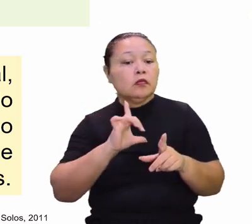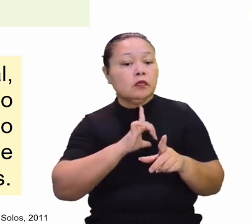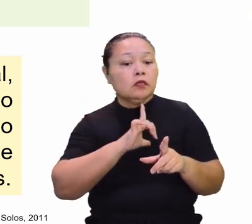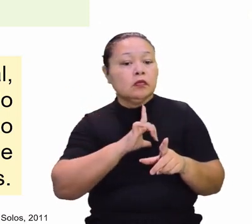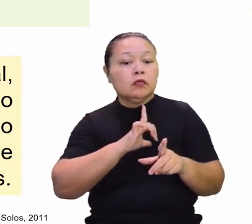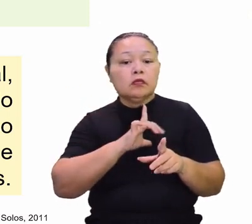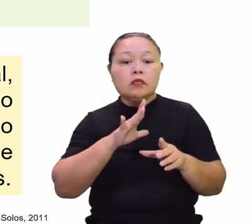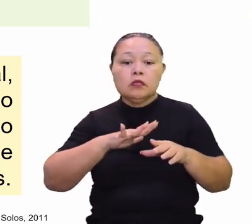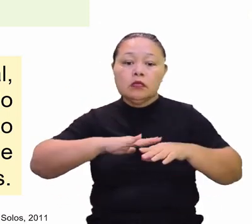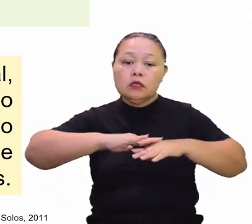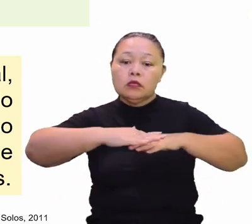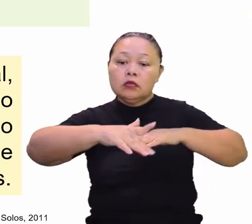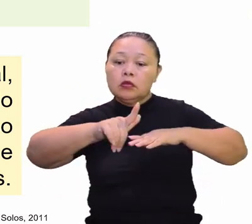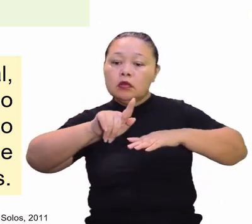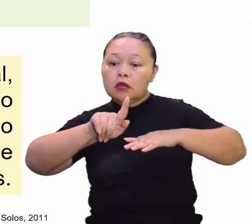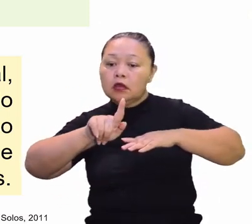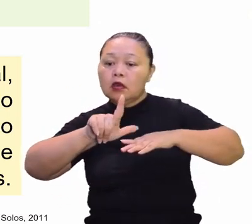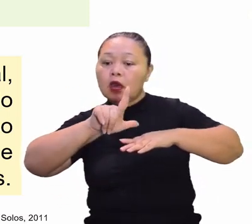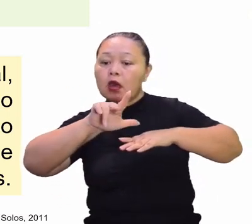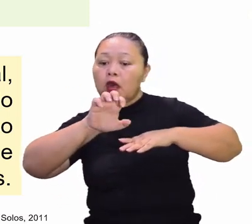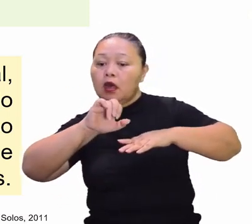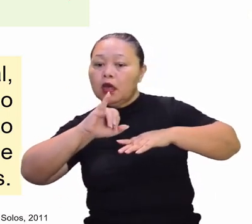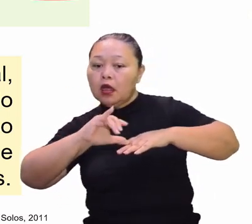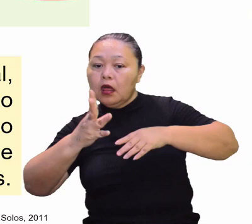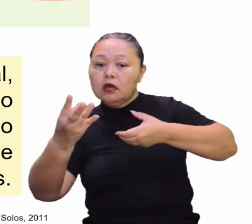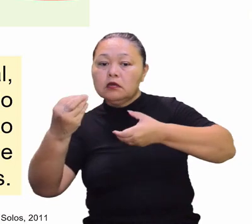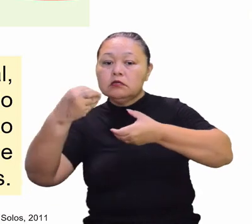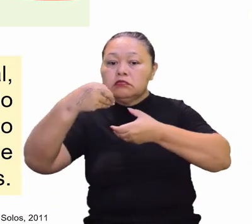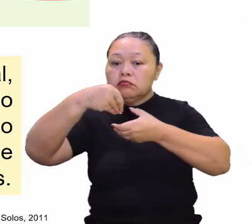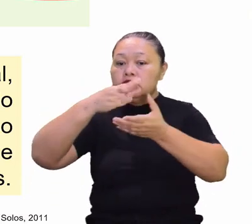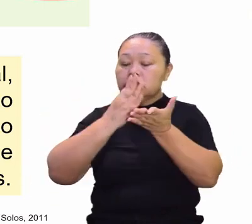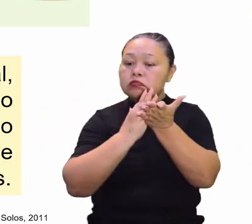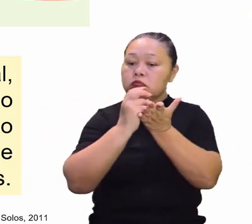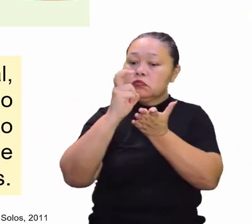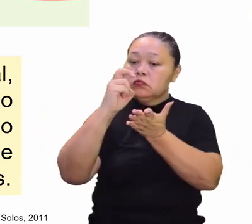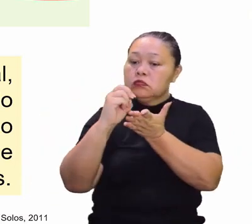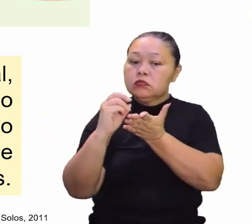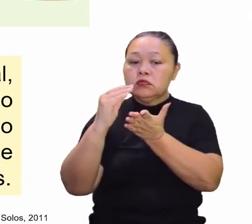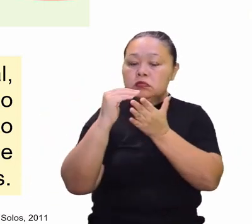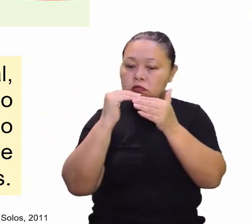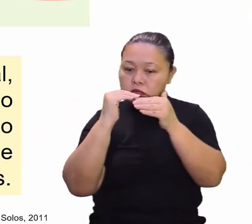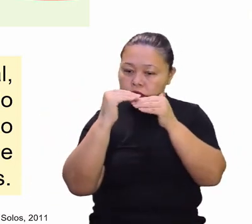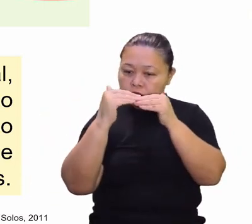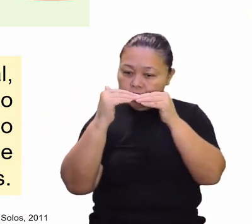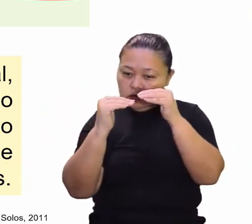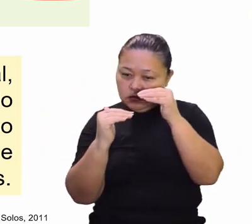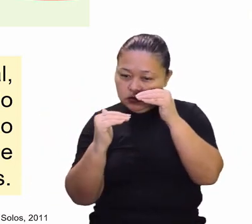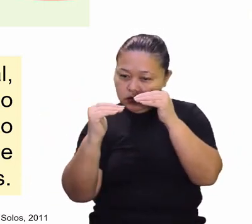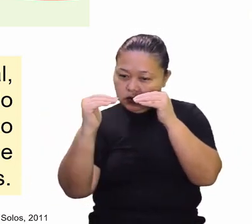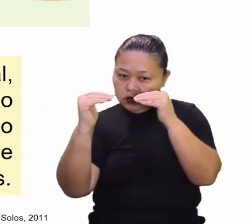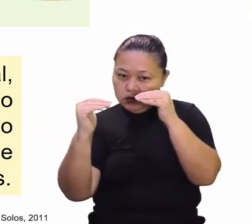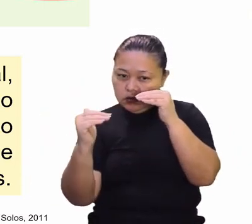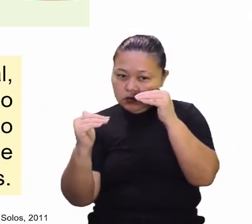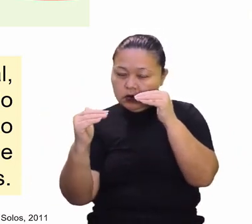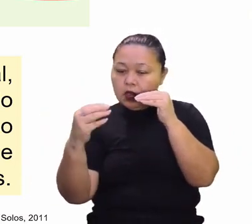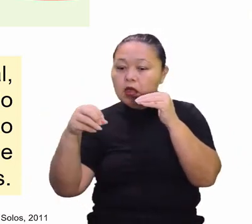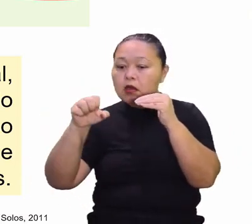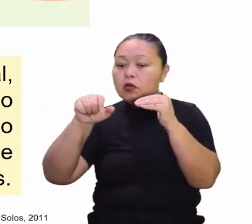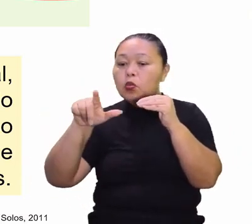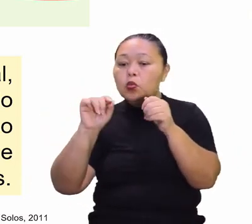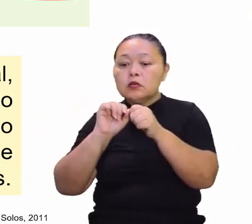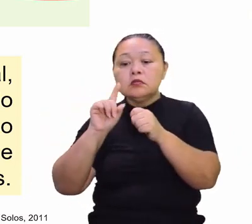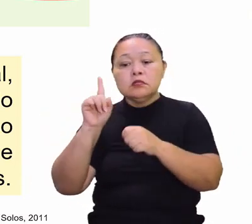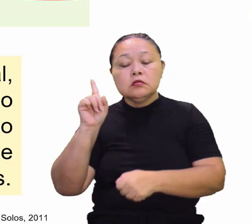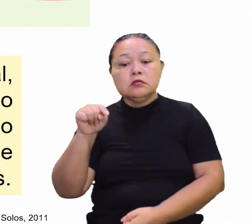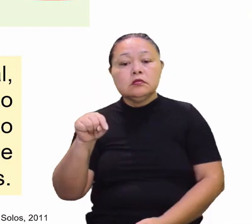com o horizonte glei iniciando dentro de 50 centímetros da superfície. Esse solo,